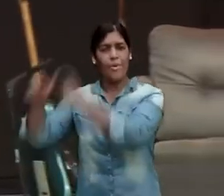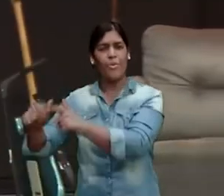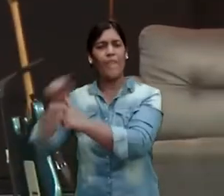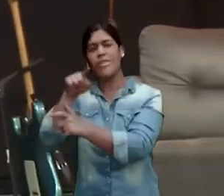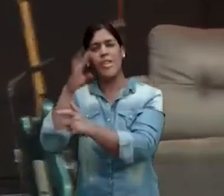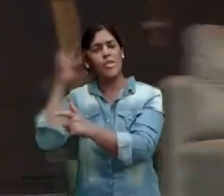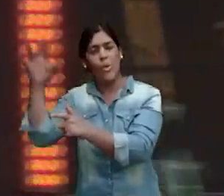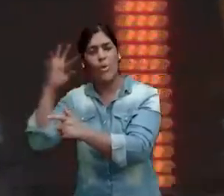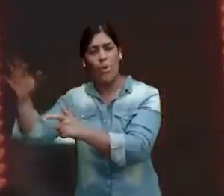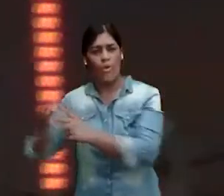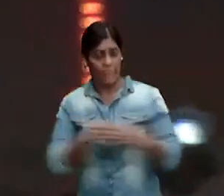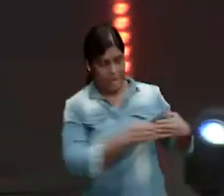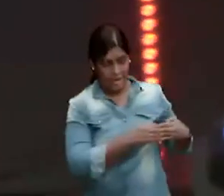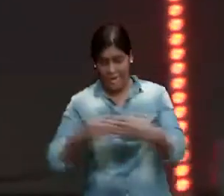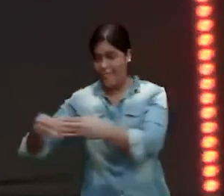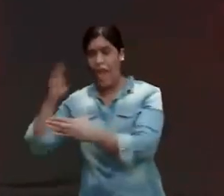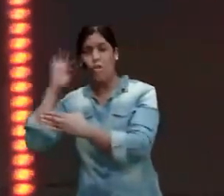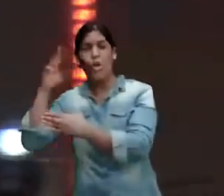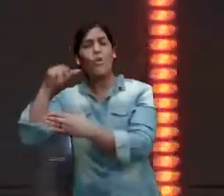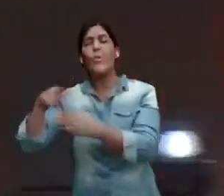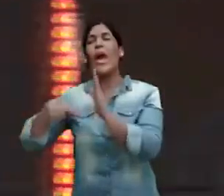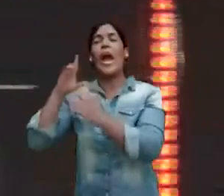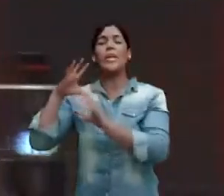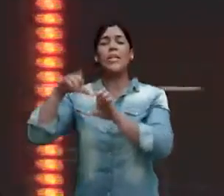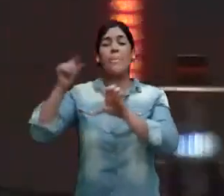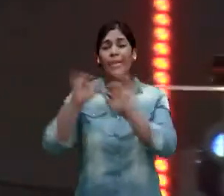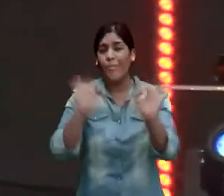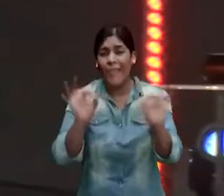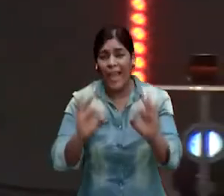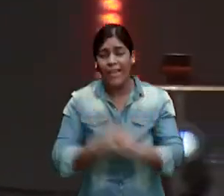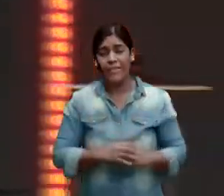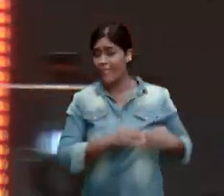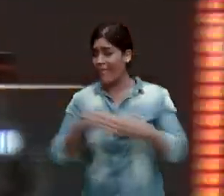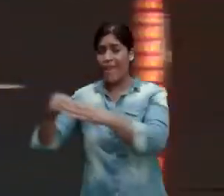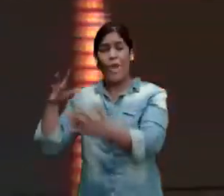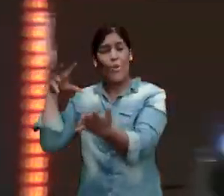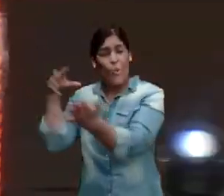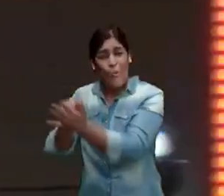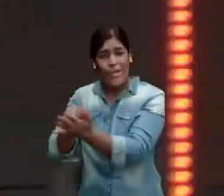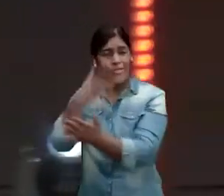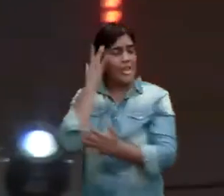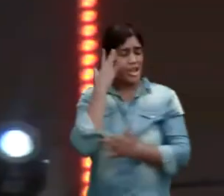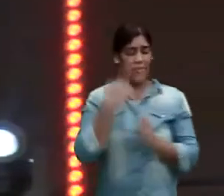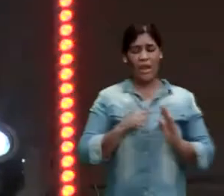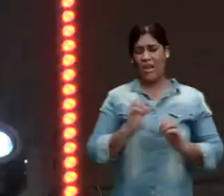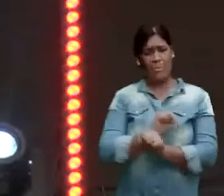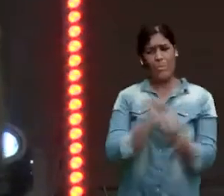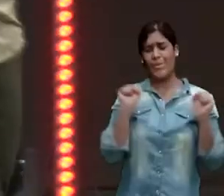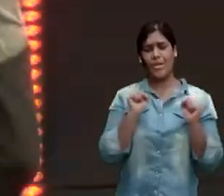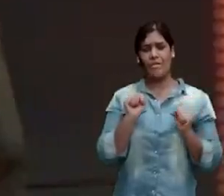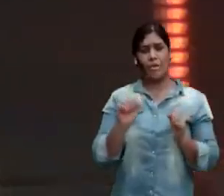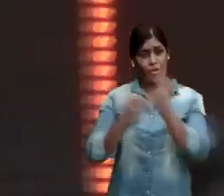você sonhou que vai dizer Vai para os dois você não que prendeu que vai te levar para santistas que você nunca foi possível velho